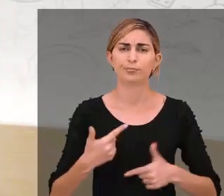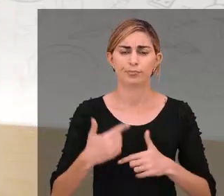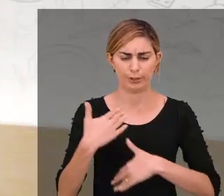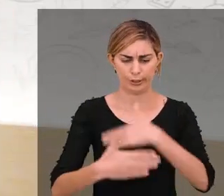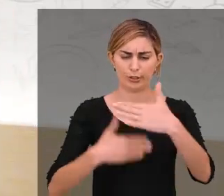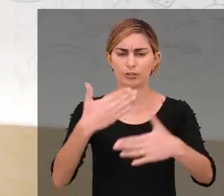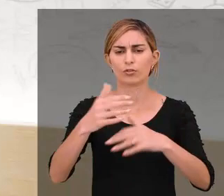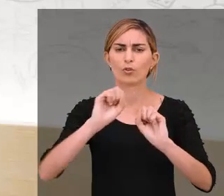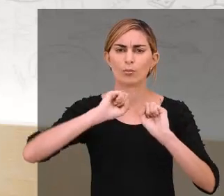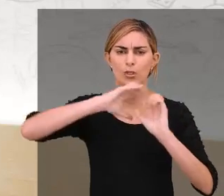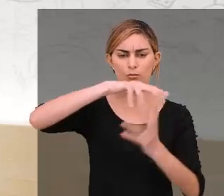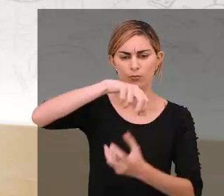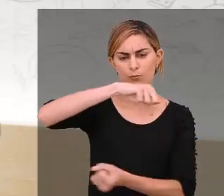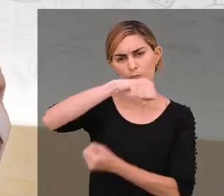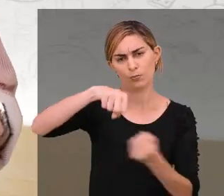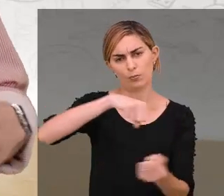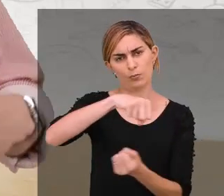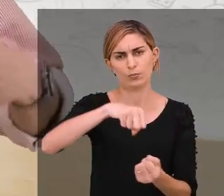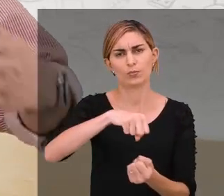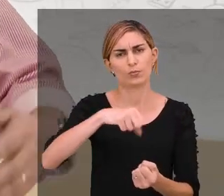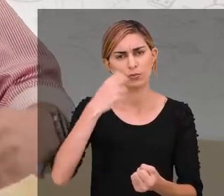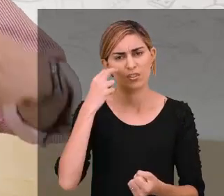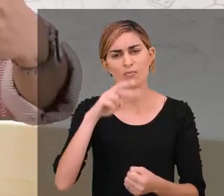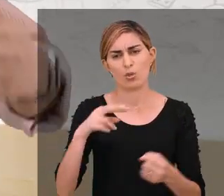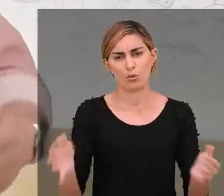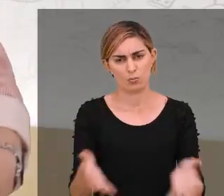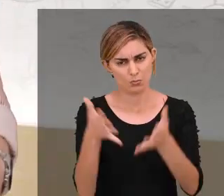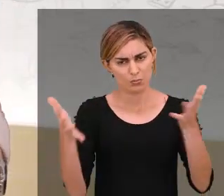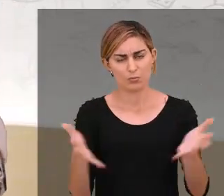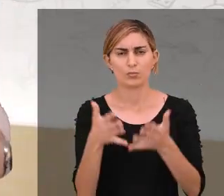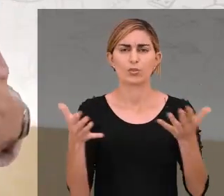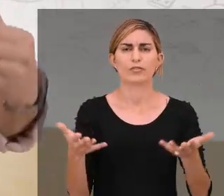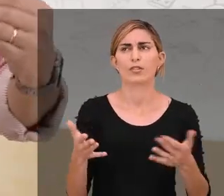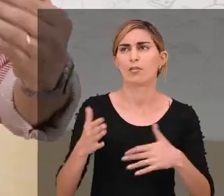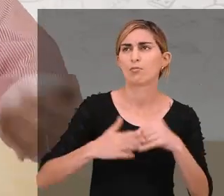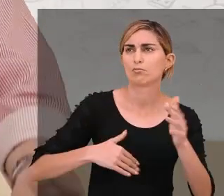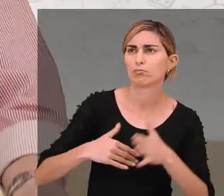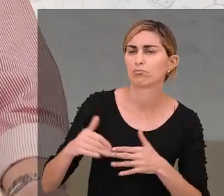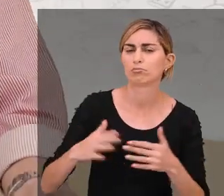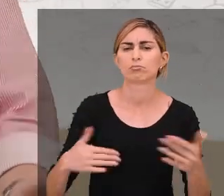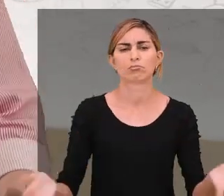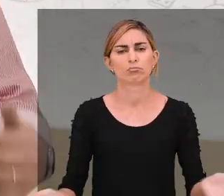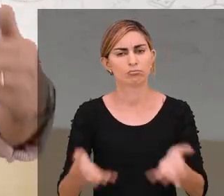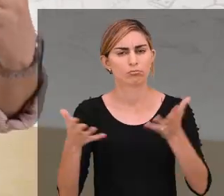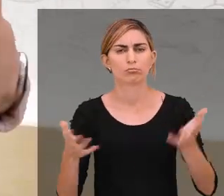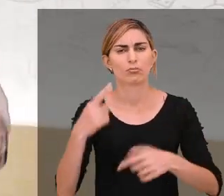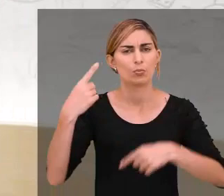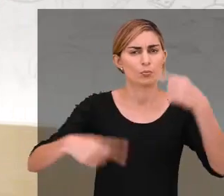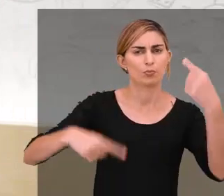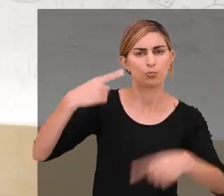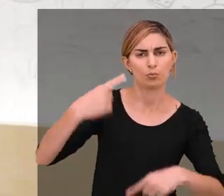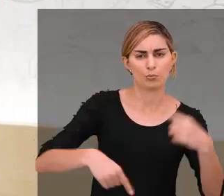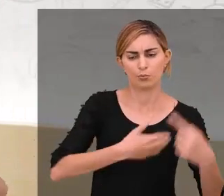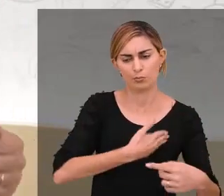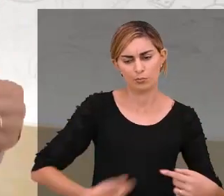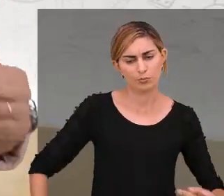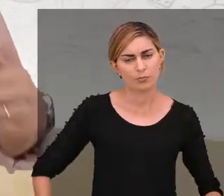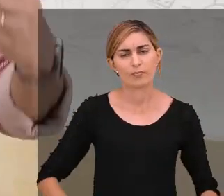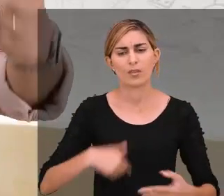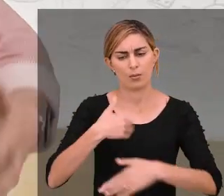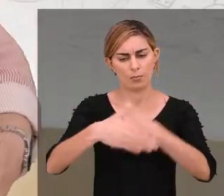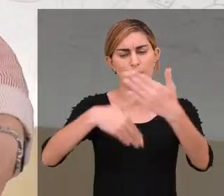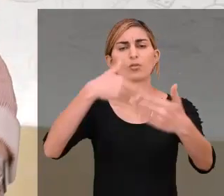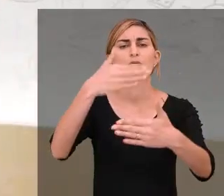do desenvolvimento sustentável. A gente pode muito bem promover práticas e também políticas públicas e